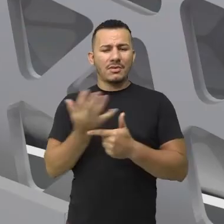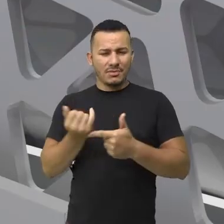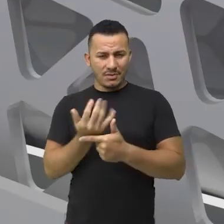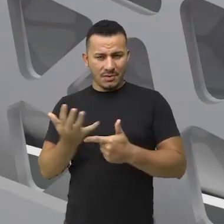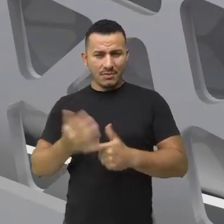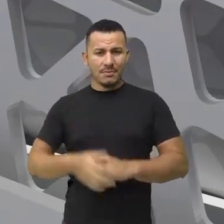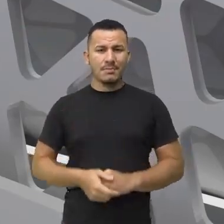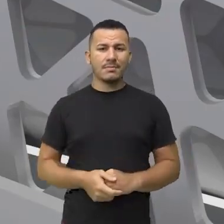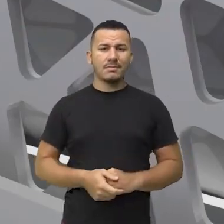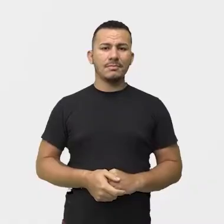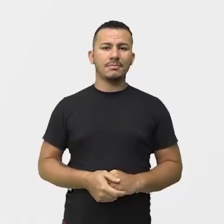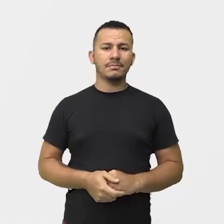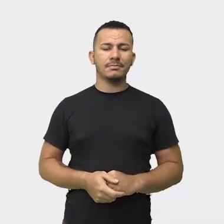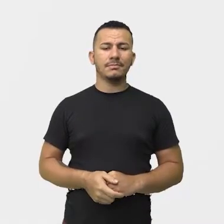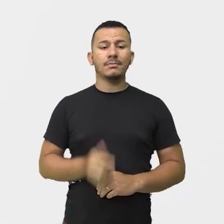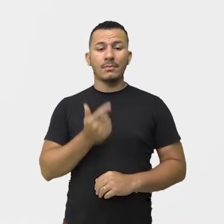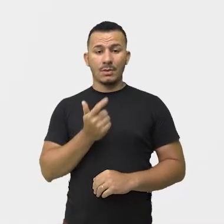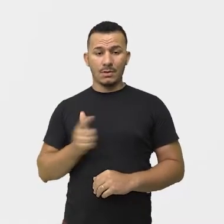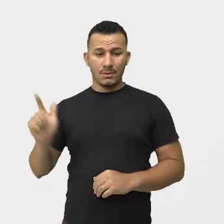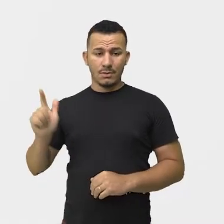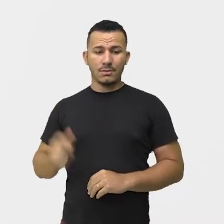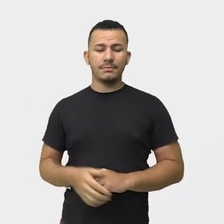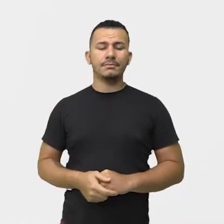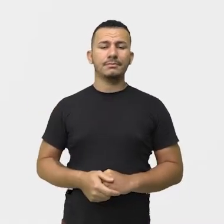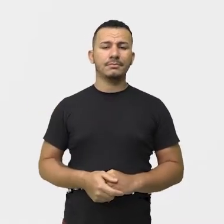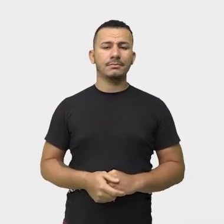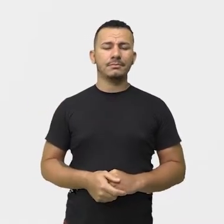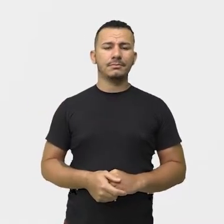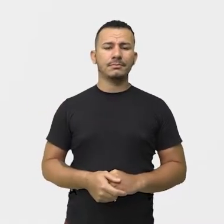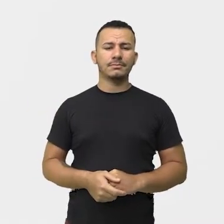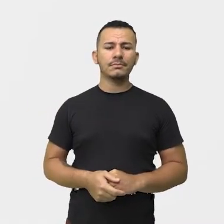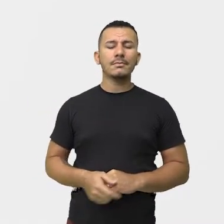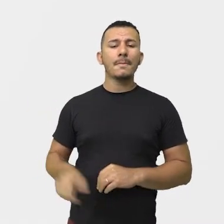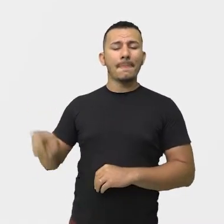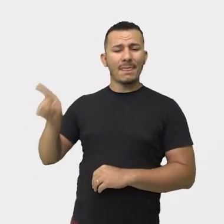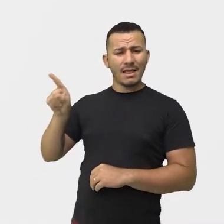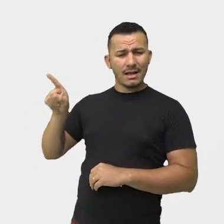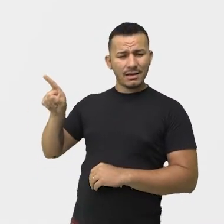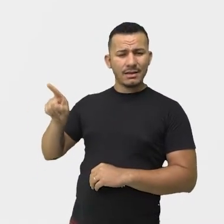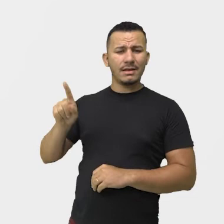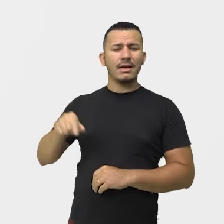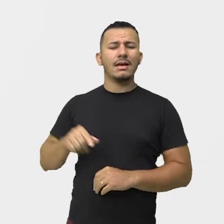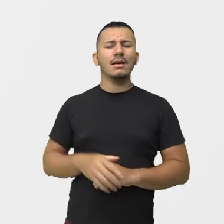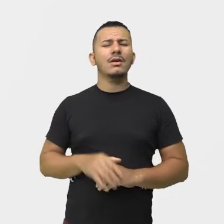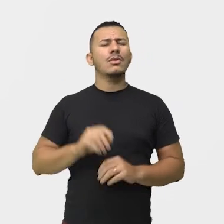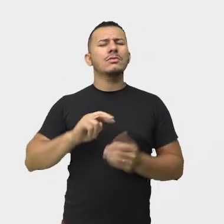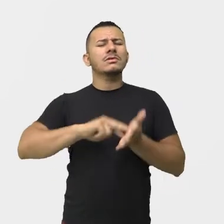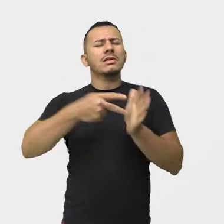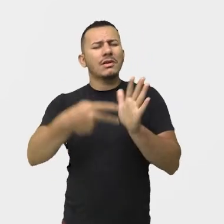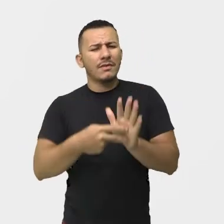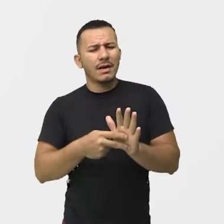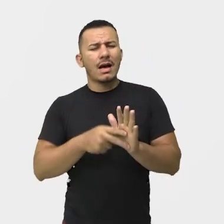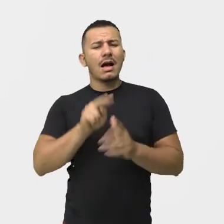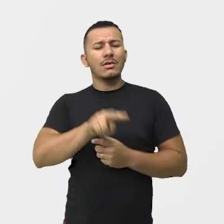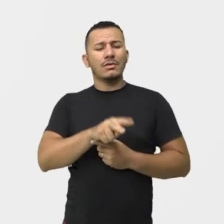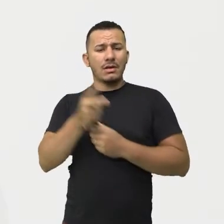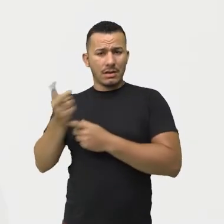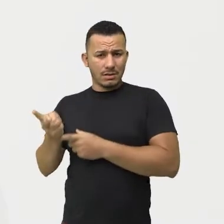Me segue. O que é que nós temos agora? Nós temos agora a questão, o que são transformações